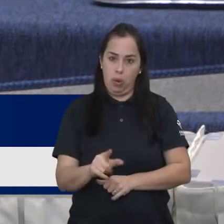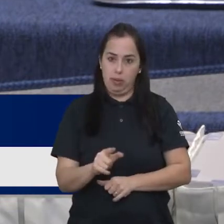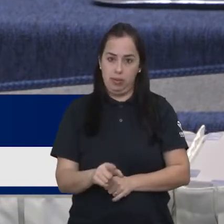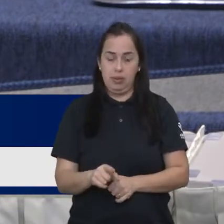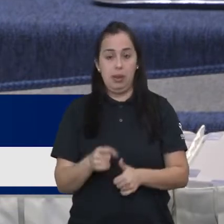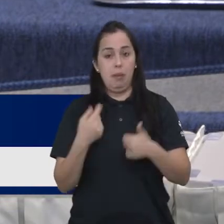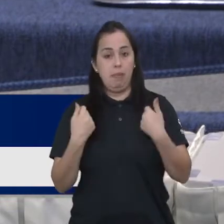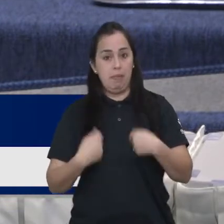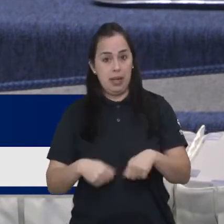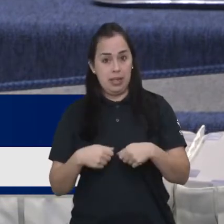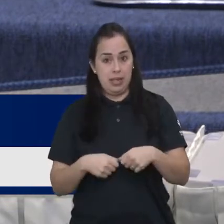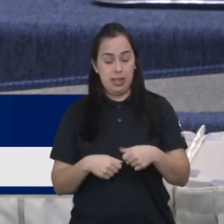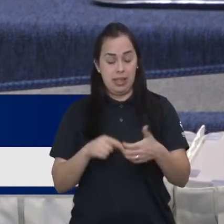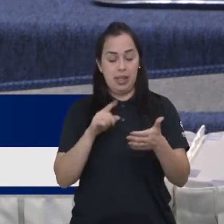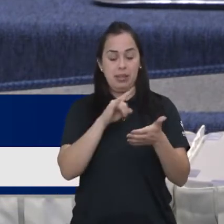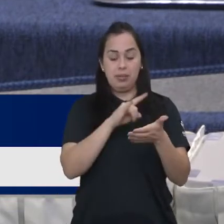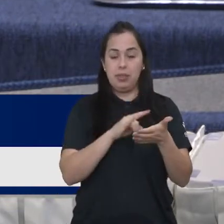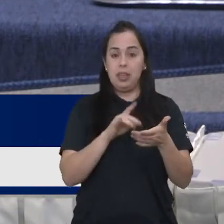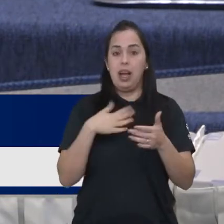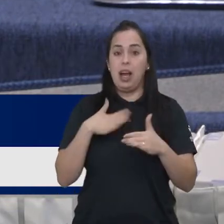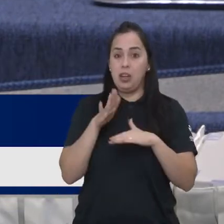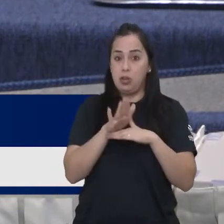que ela envolve questões de prevenção,